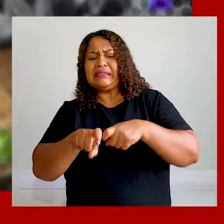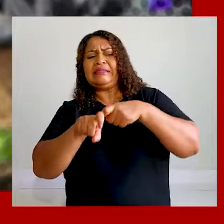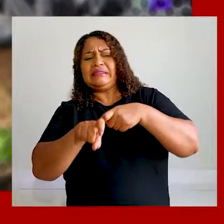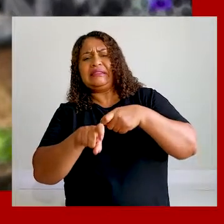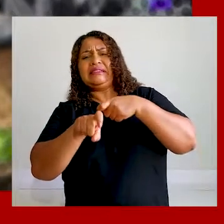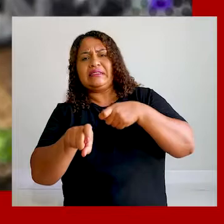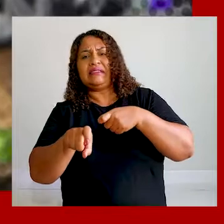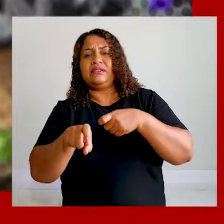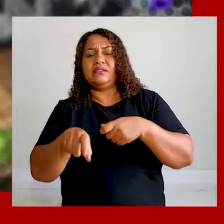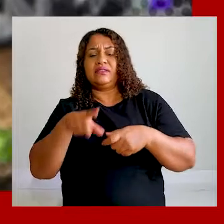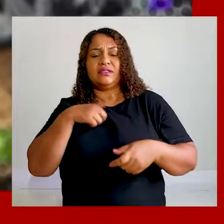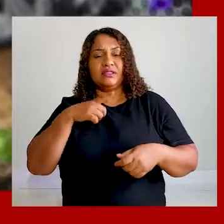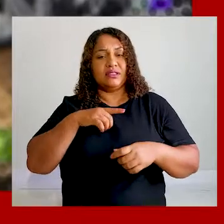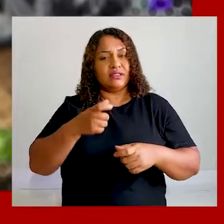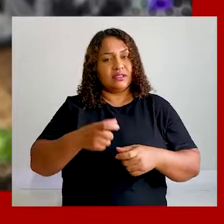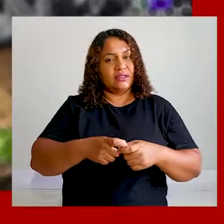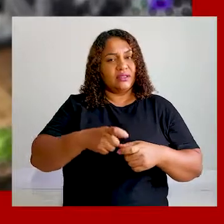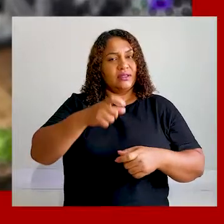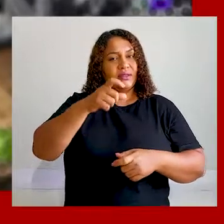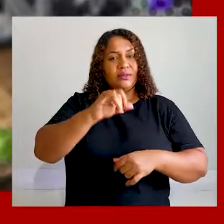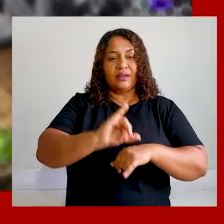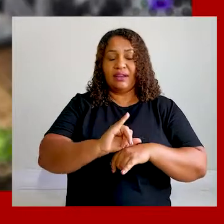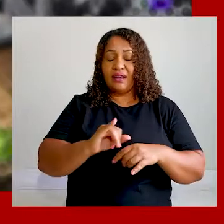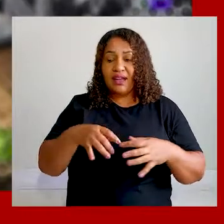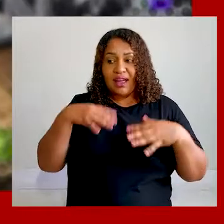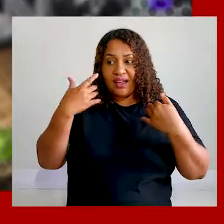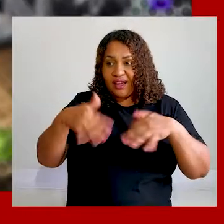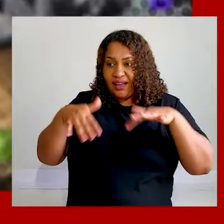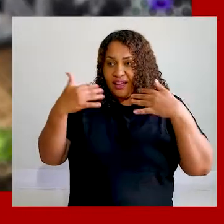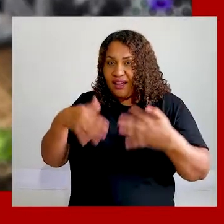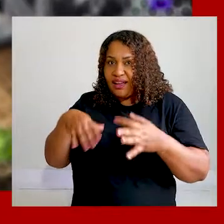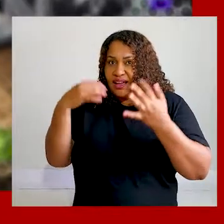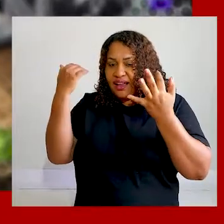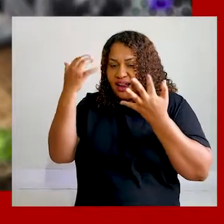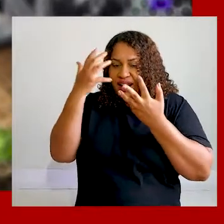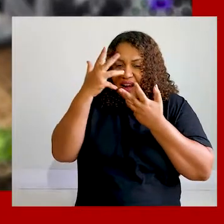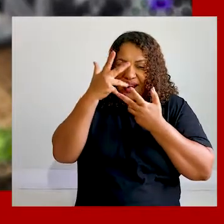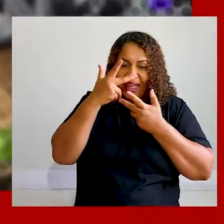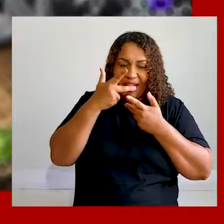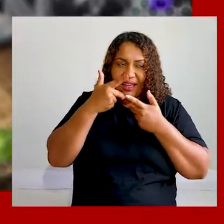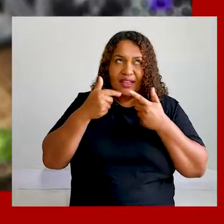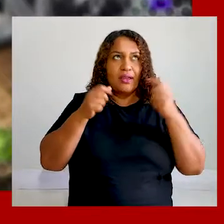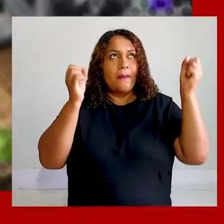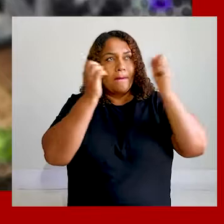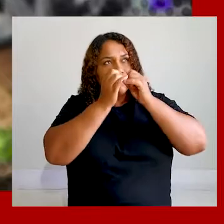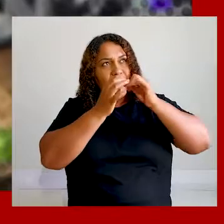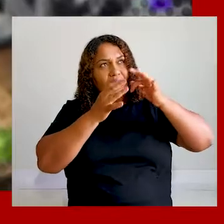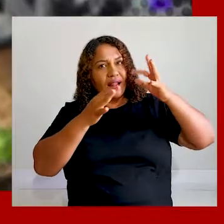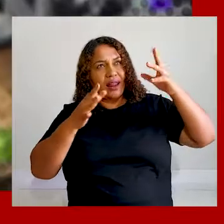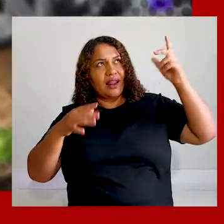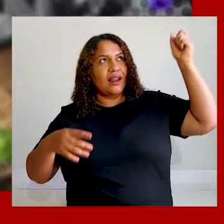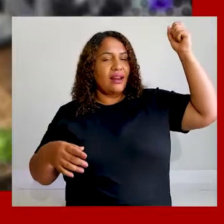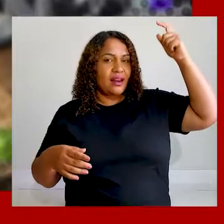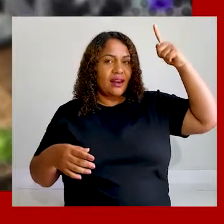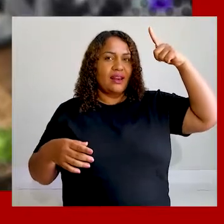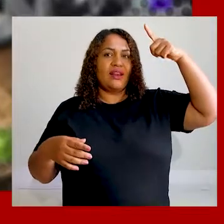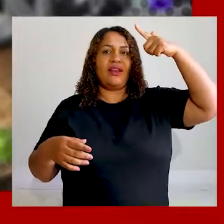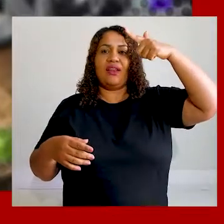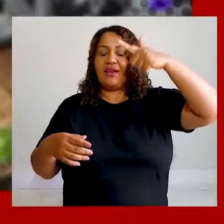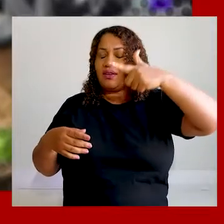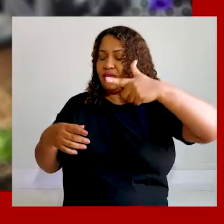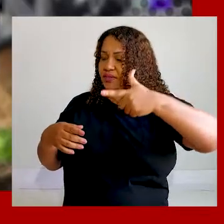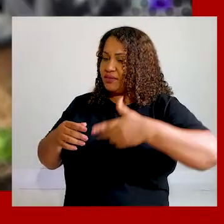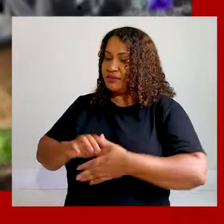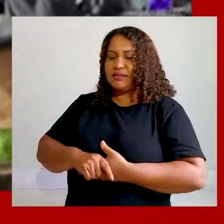Preso ao anzol, uma lata fascinante que, refletindo a luz, danava